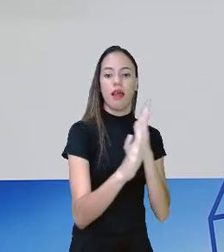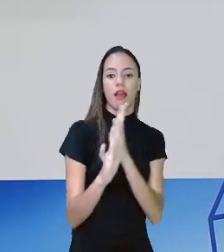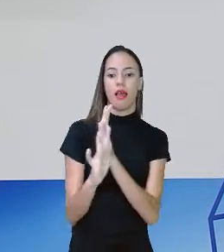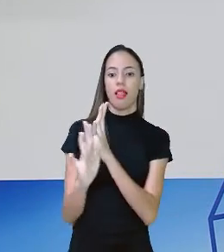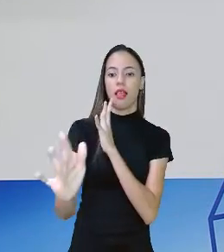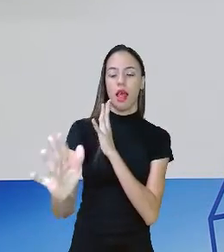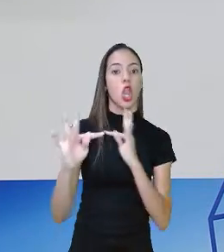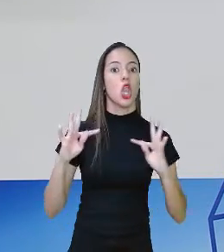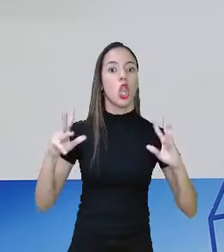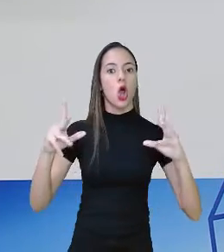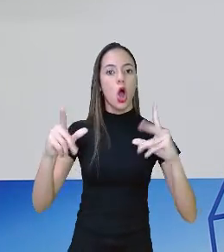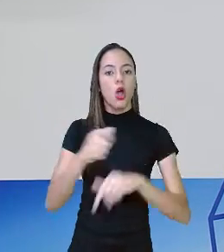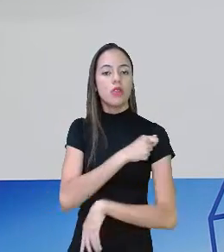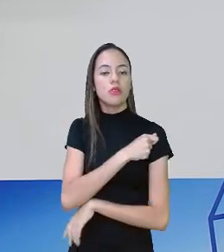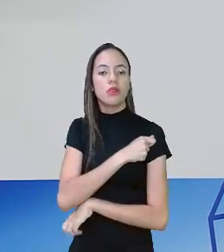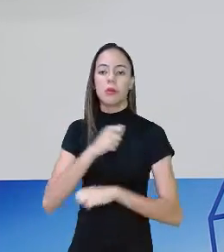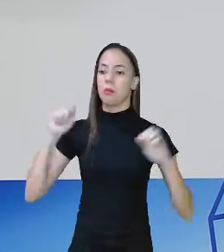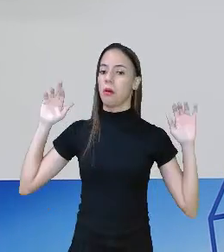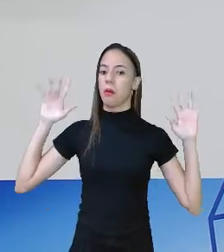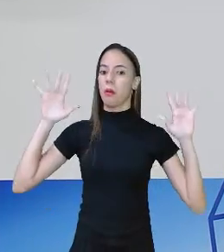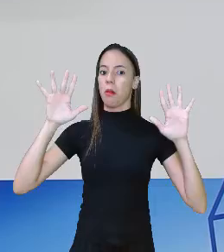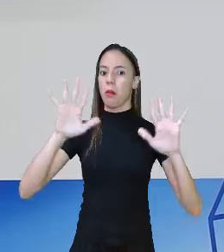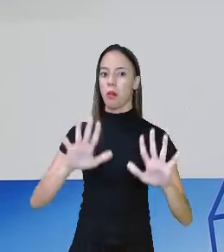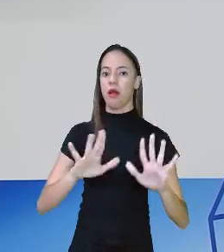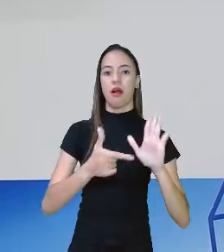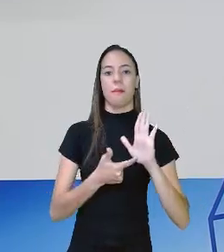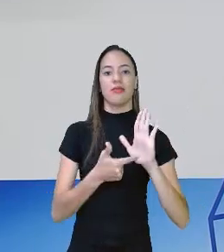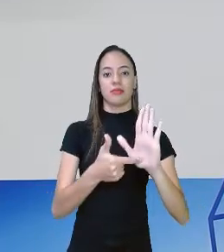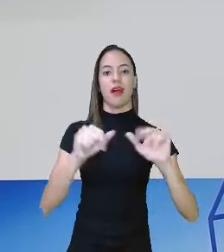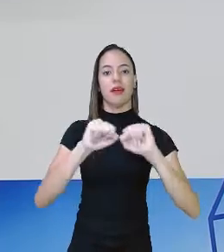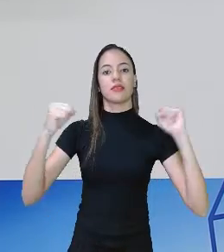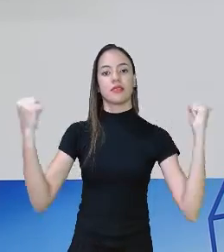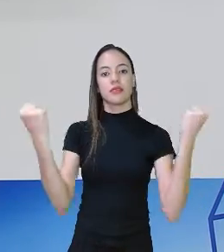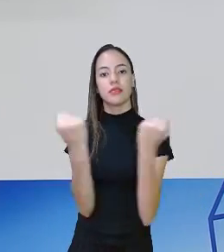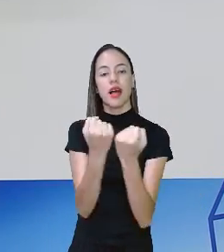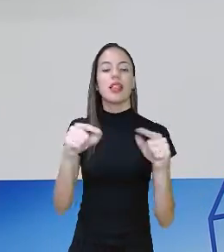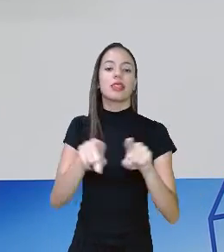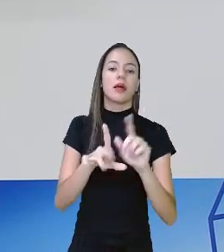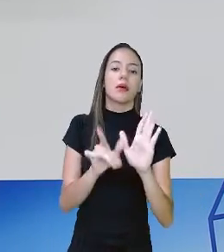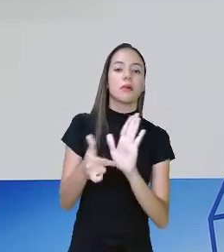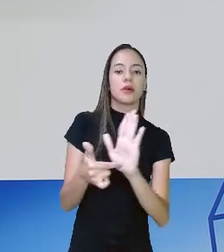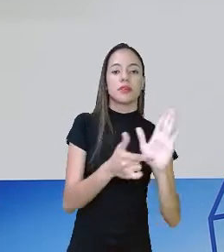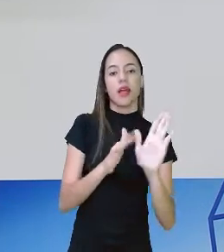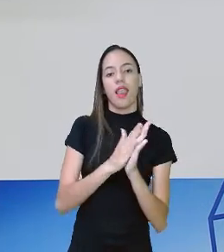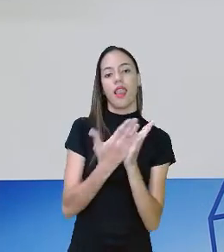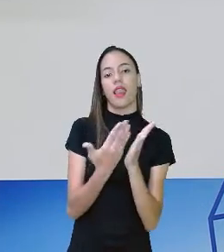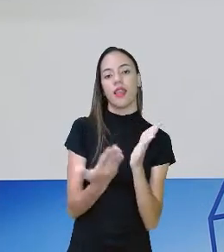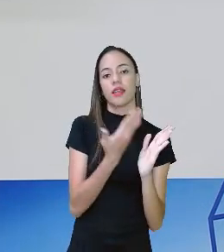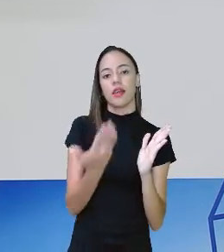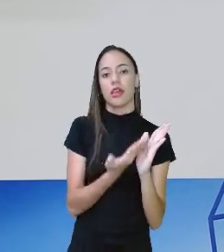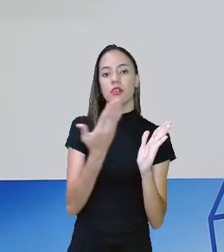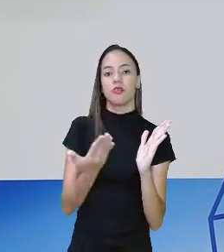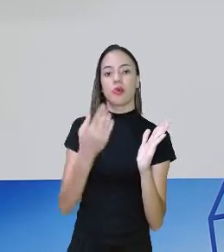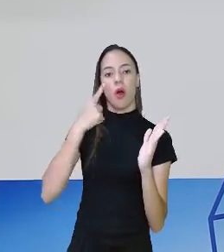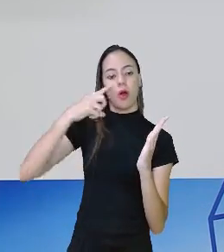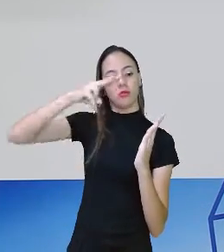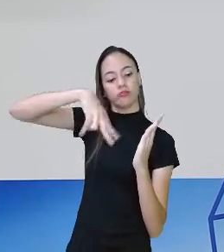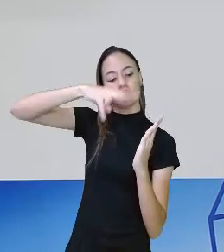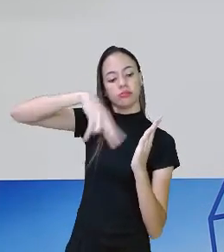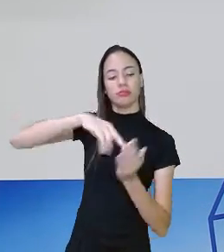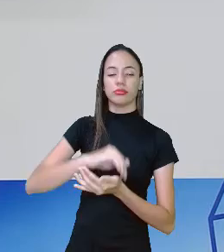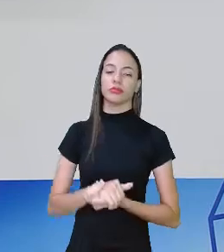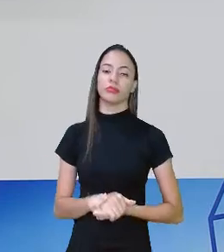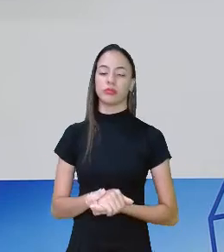ali na frente fazer esse seminário, apresentar o livro que eles receberam para a leitura.